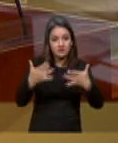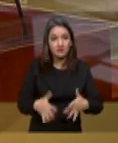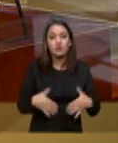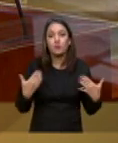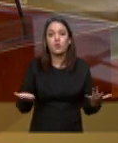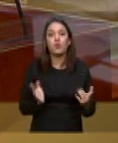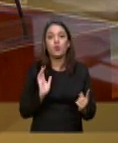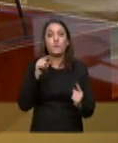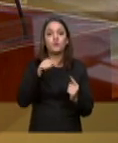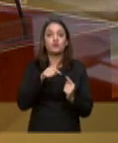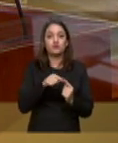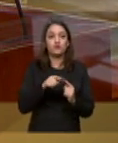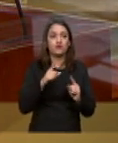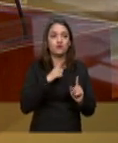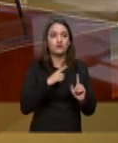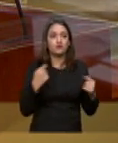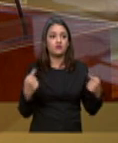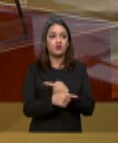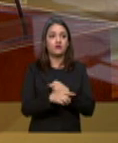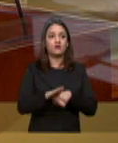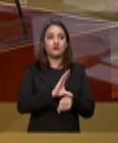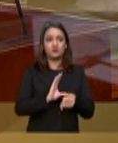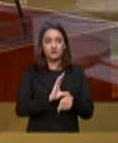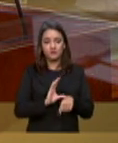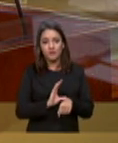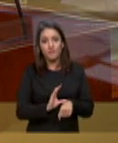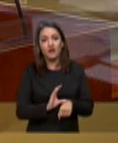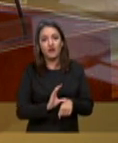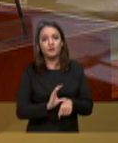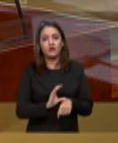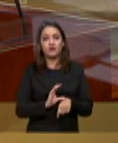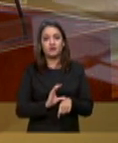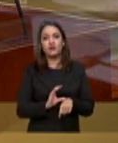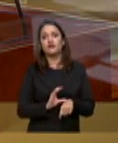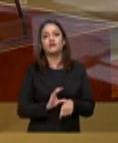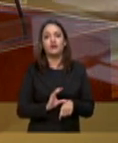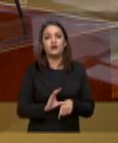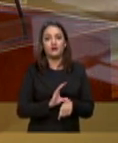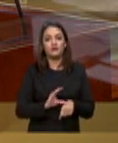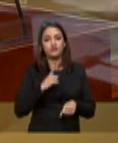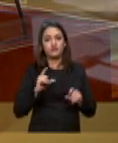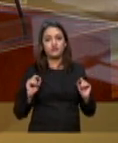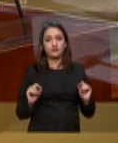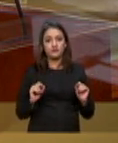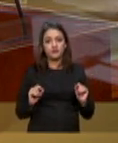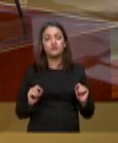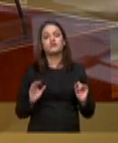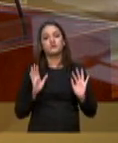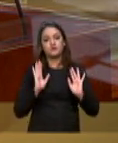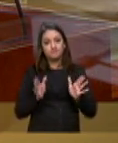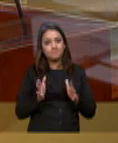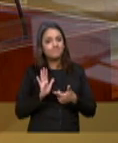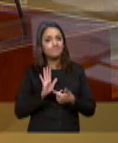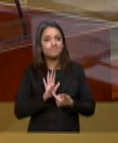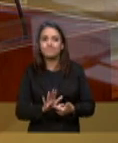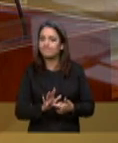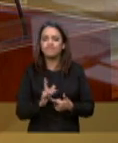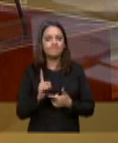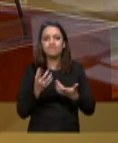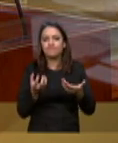declarada inconstitucional com a devida vênia. A ilustre requerente, ela apenas manifesta a sua insatisfação, a